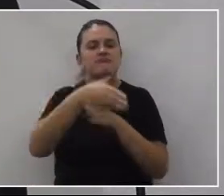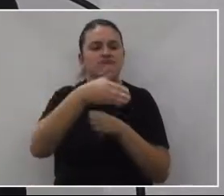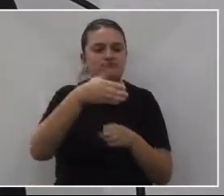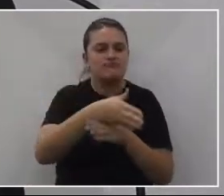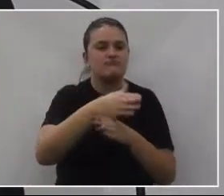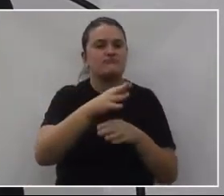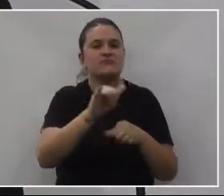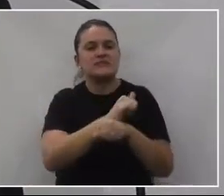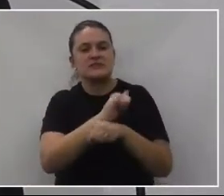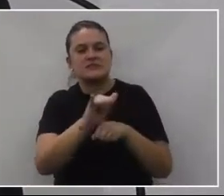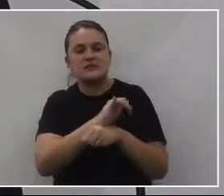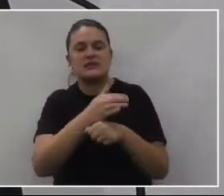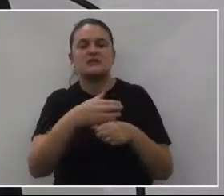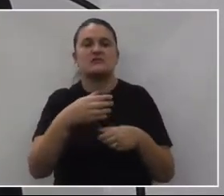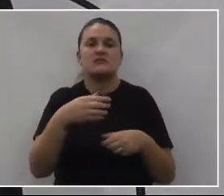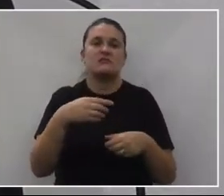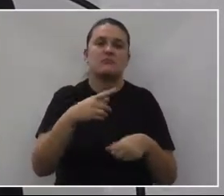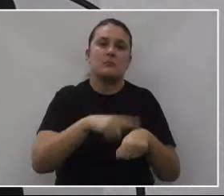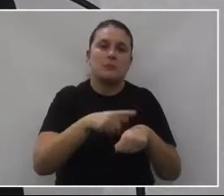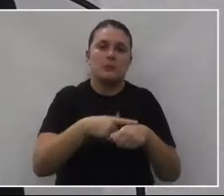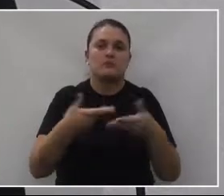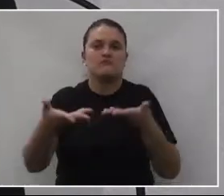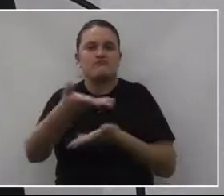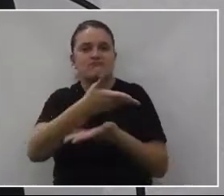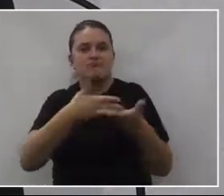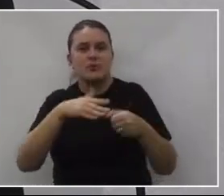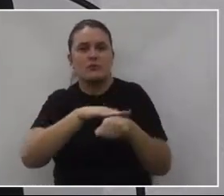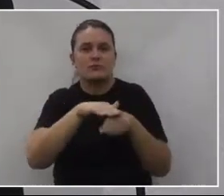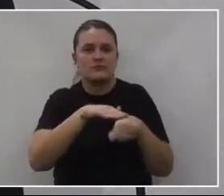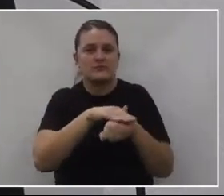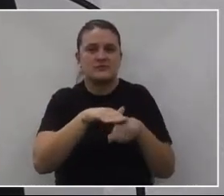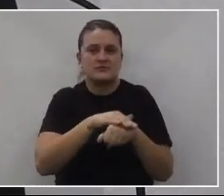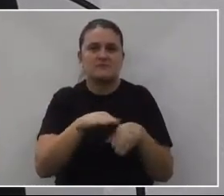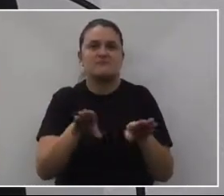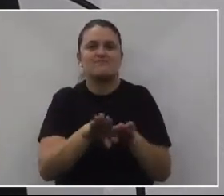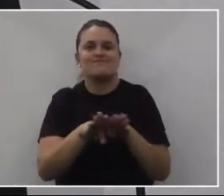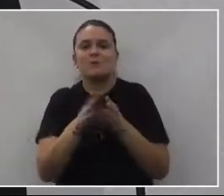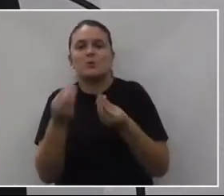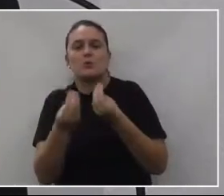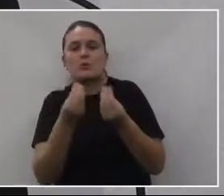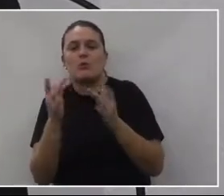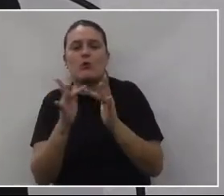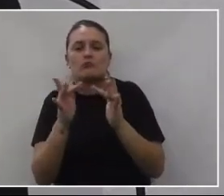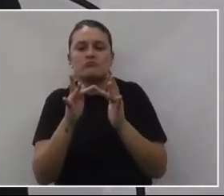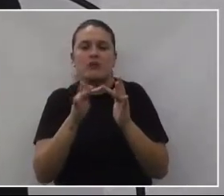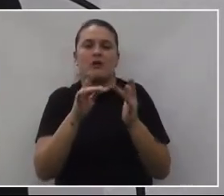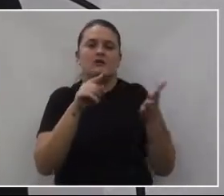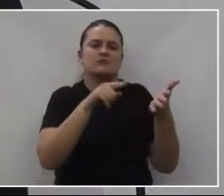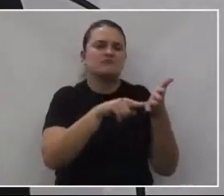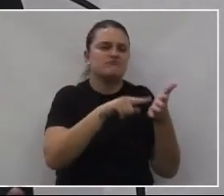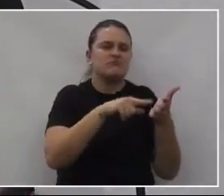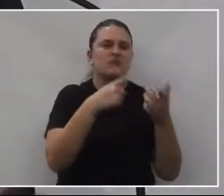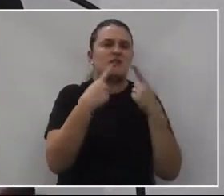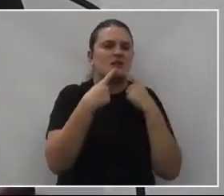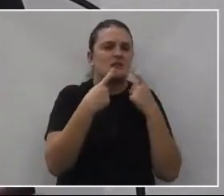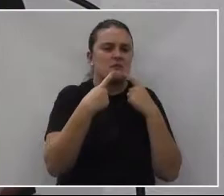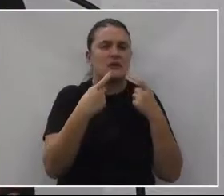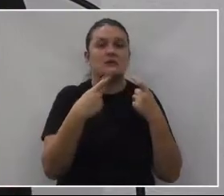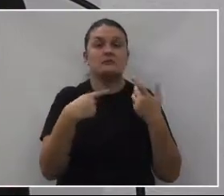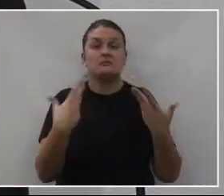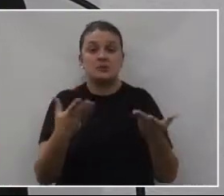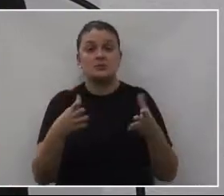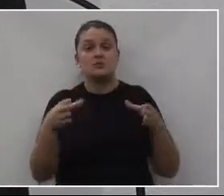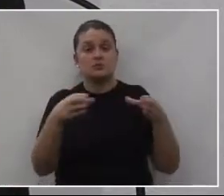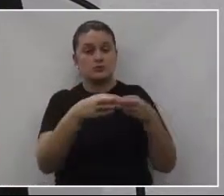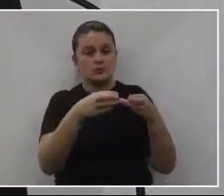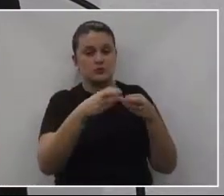mais espaço para o diálogo e para a abertura de um canal de contato para denúncias, para reclamações. É isso, né? A rede de